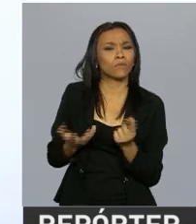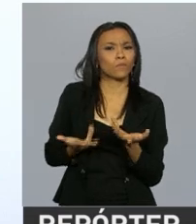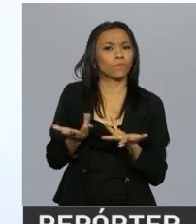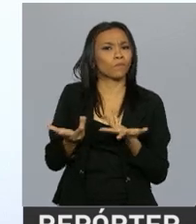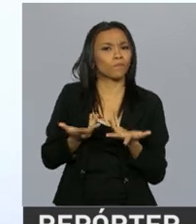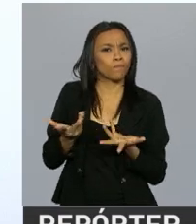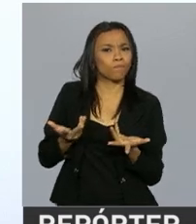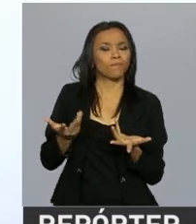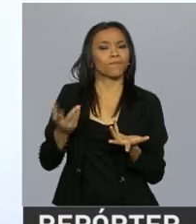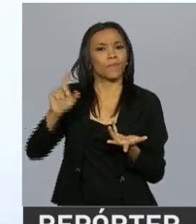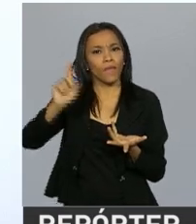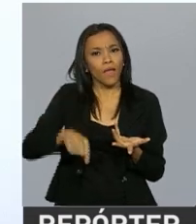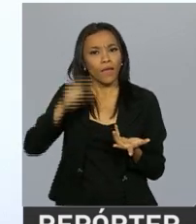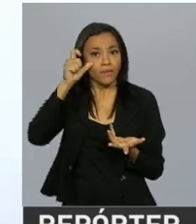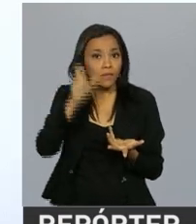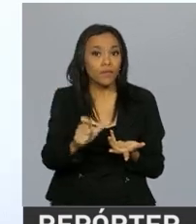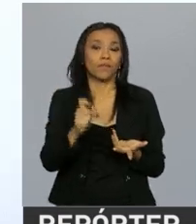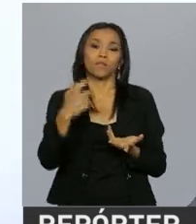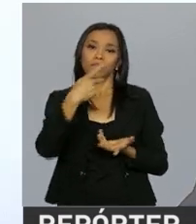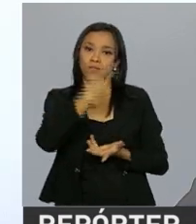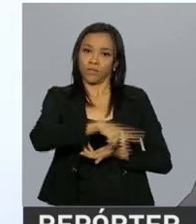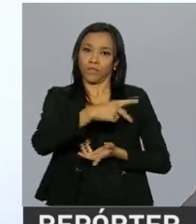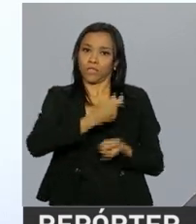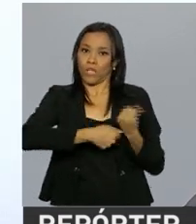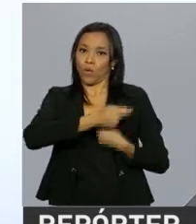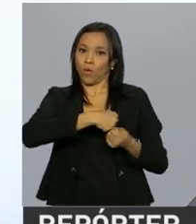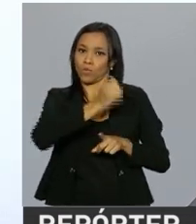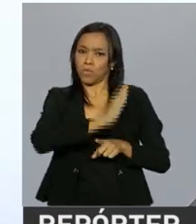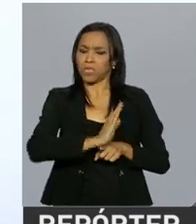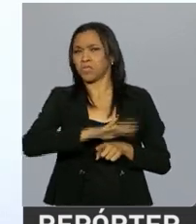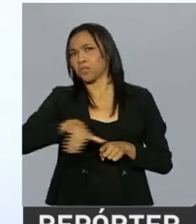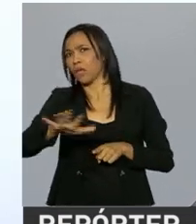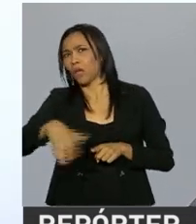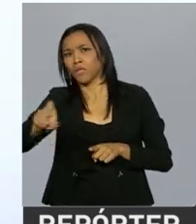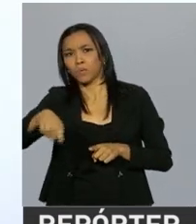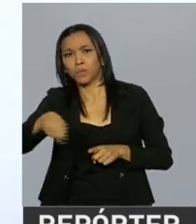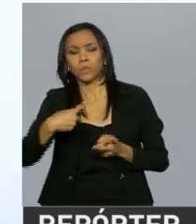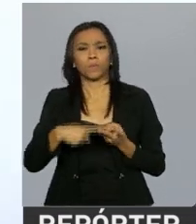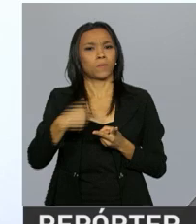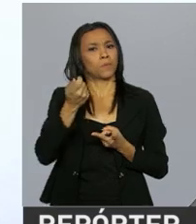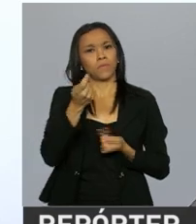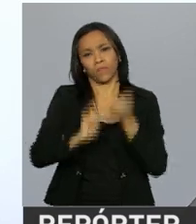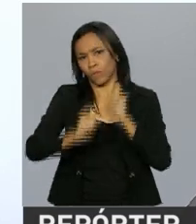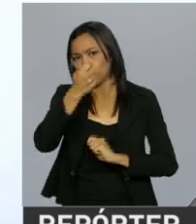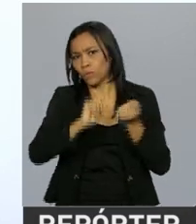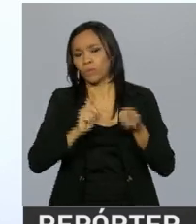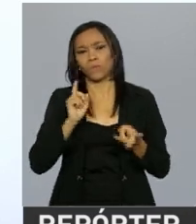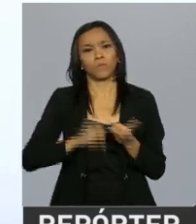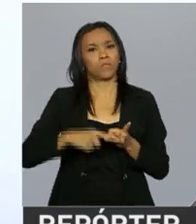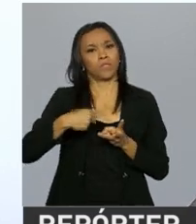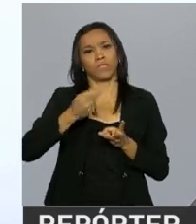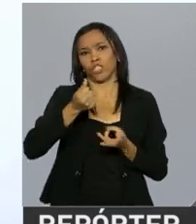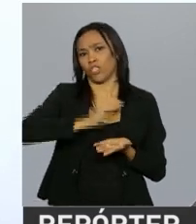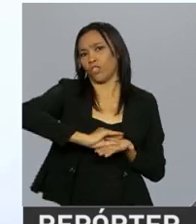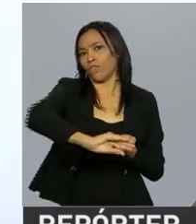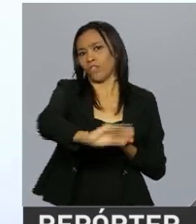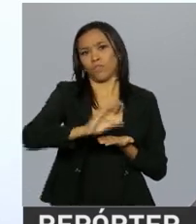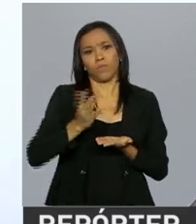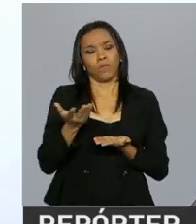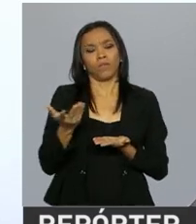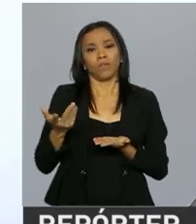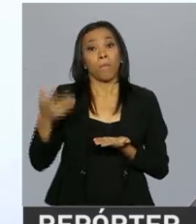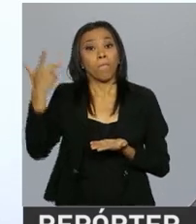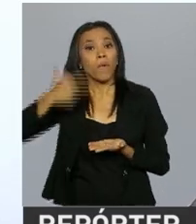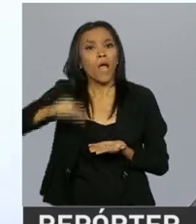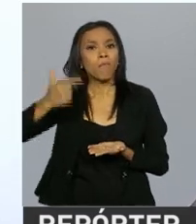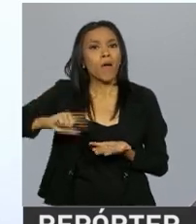ao interessado, aos negócios brasileiros, seja na área de agricultura, seja na indústria, seja na atração de investimentos, mais